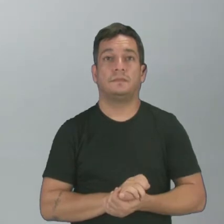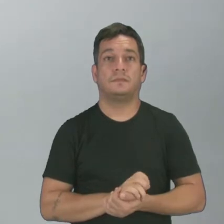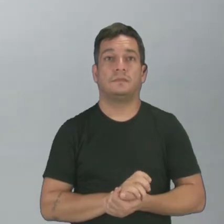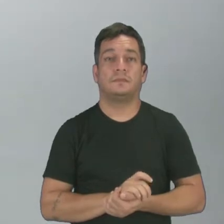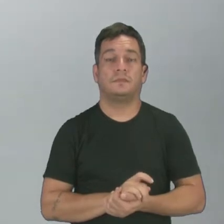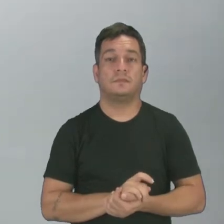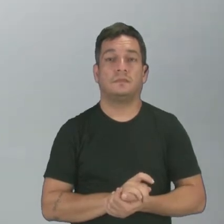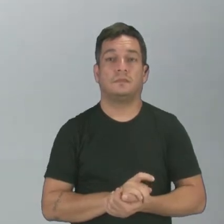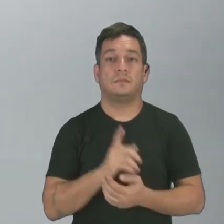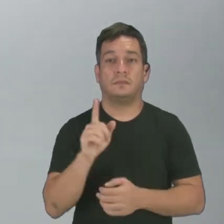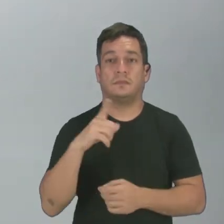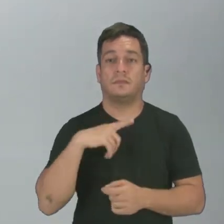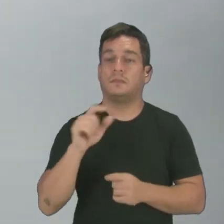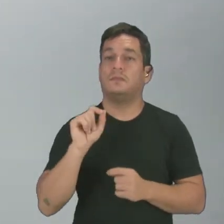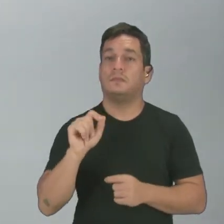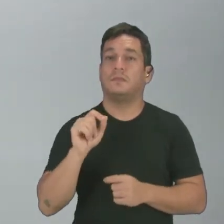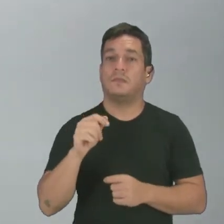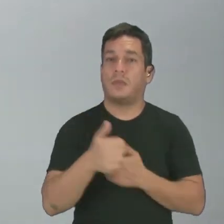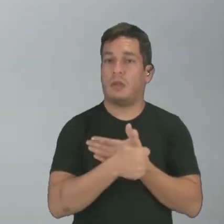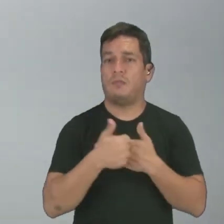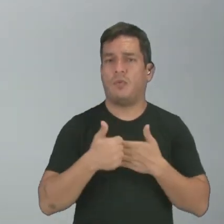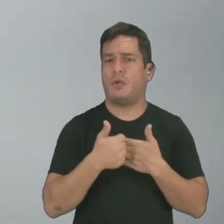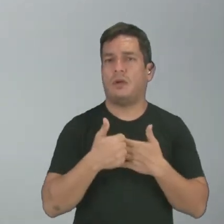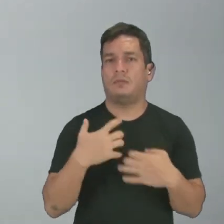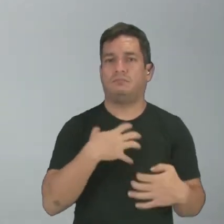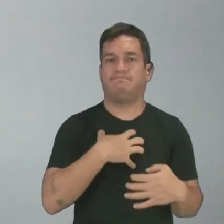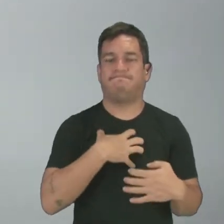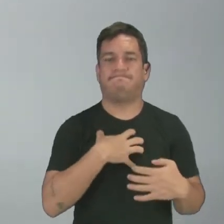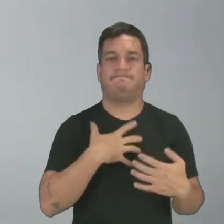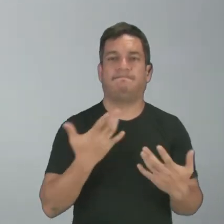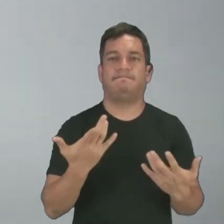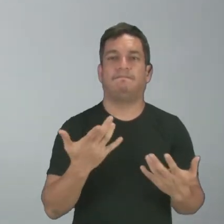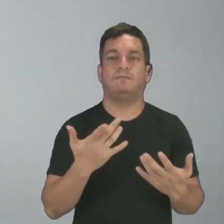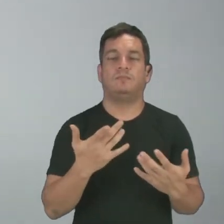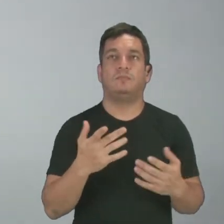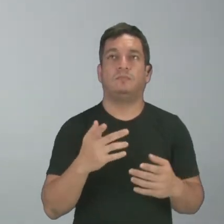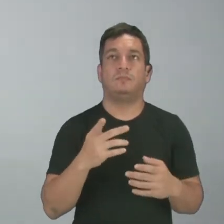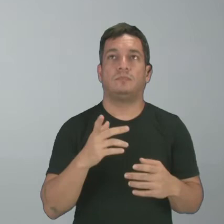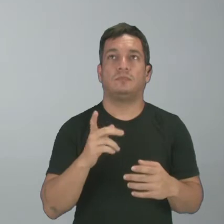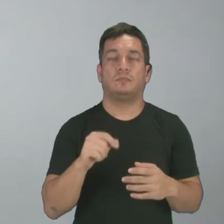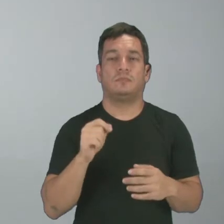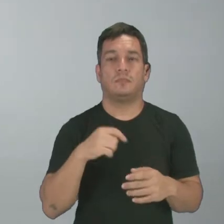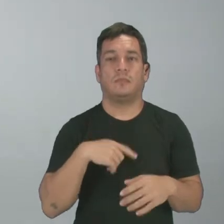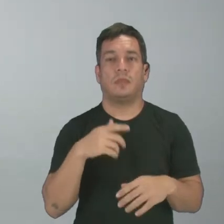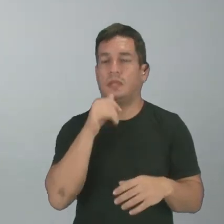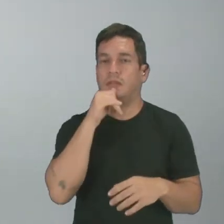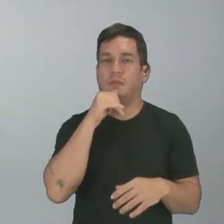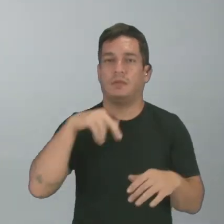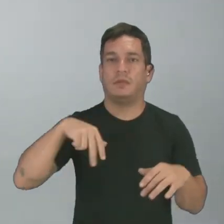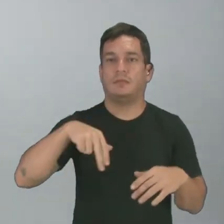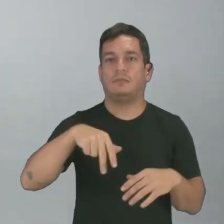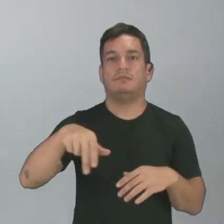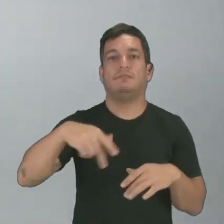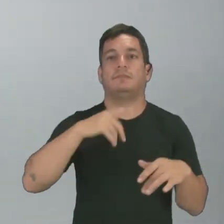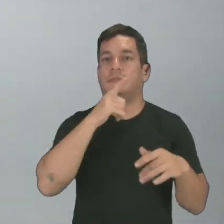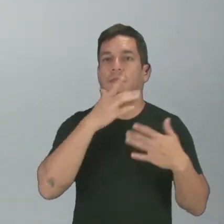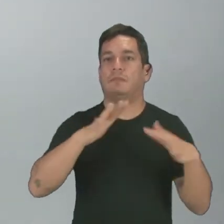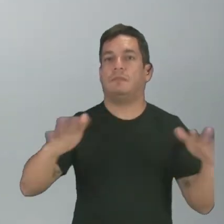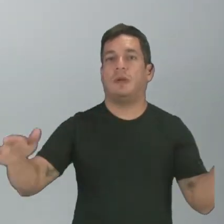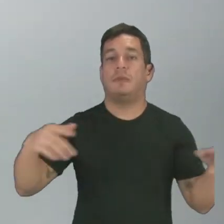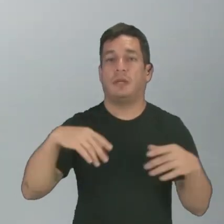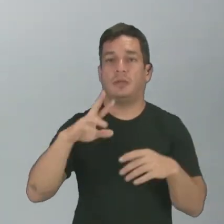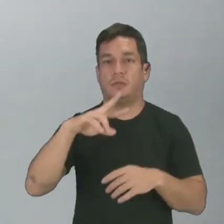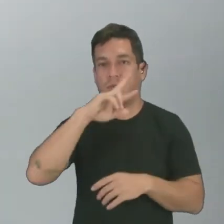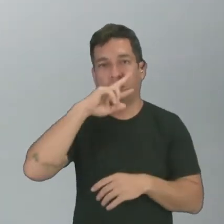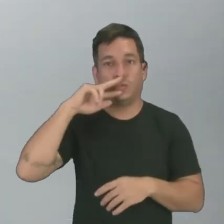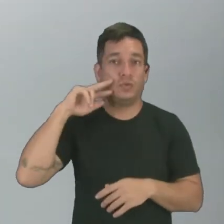seria, assim, hipoteticamente imoral, uma pessoa que anda na praia, né? Ele está andando de